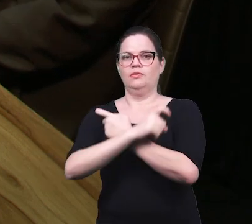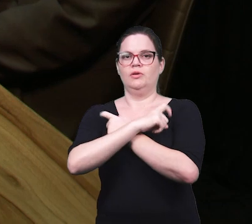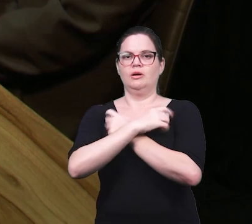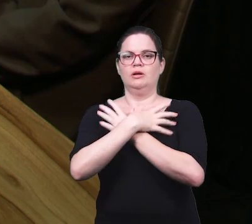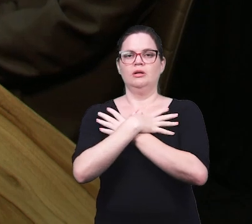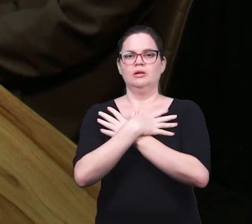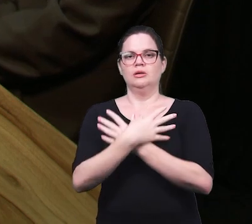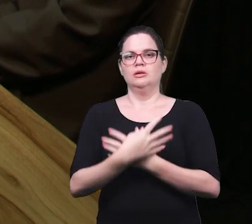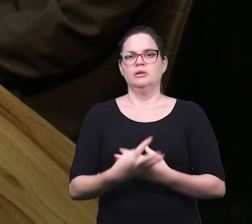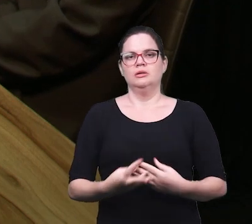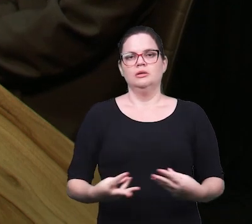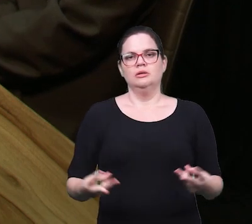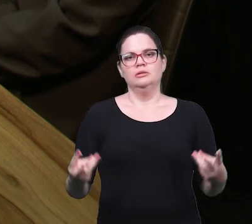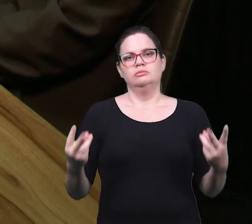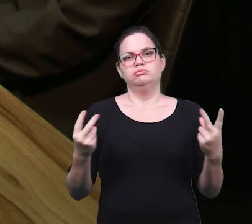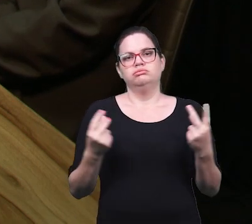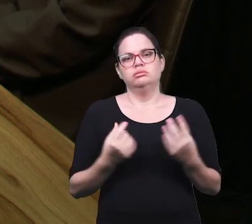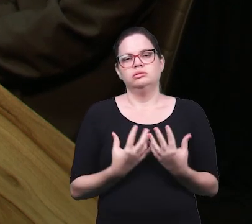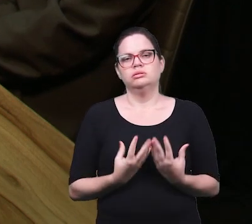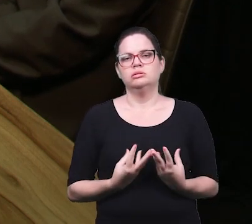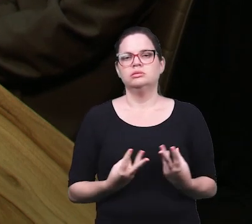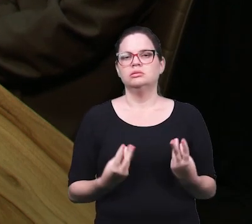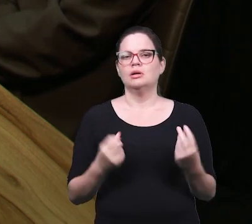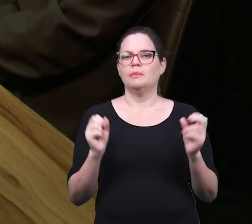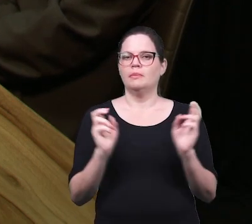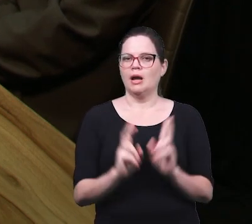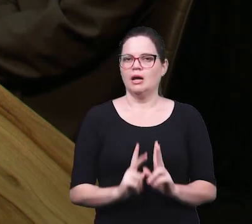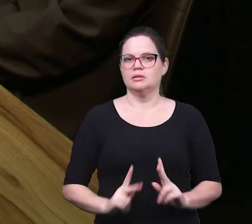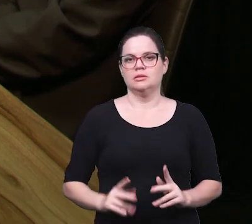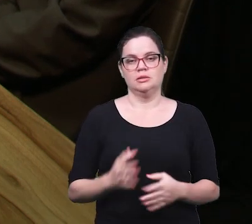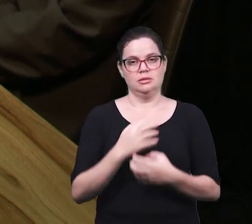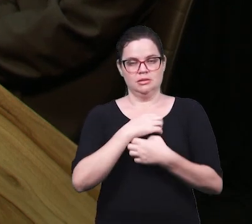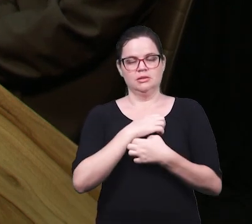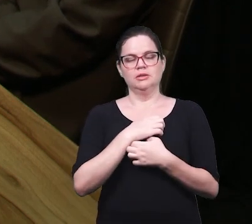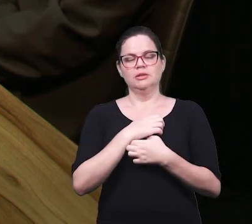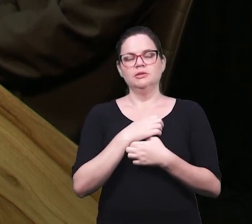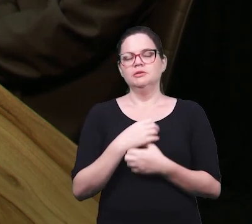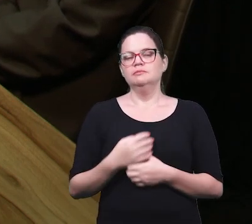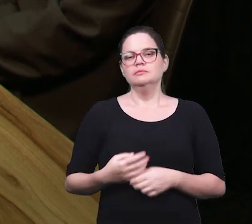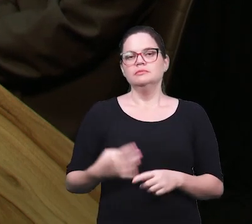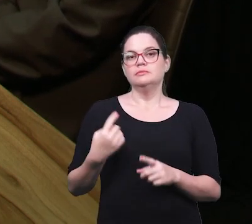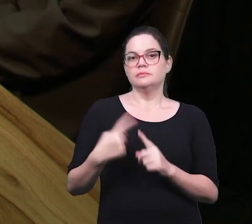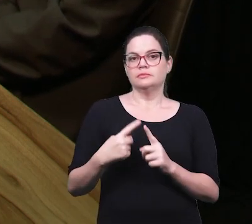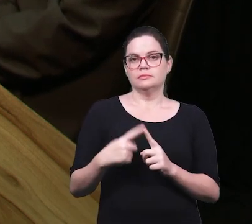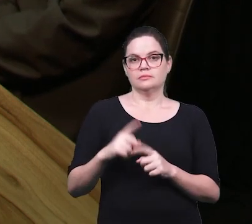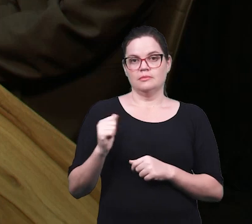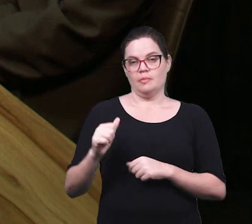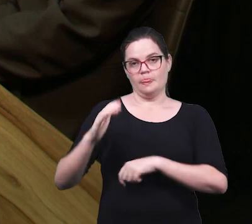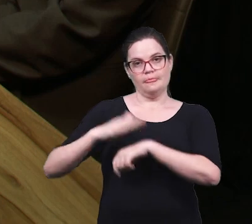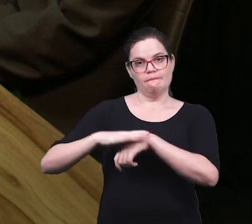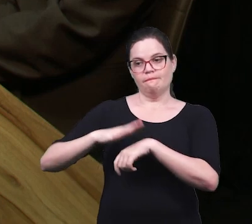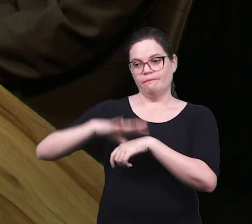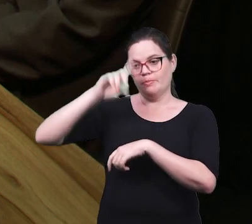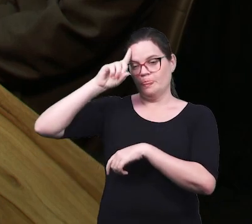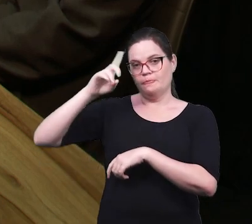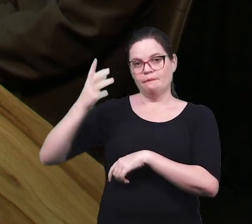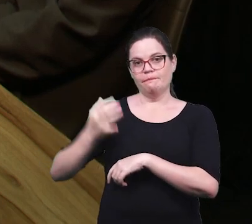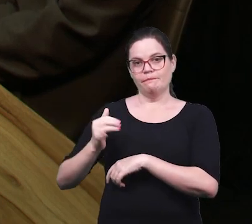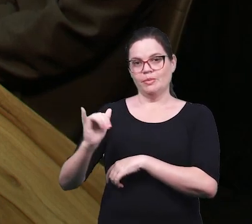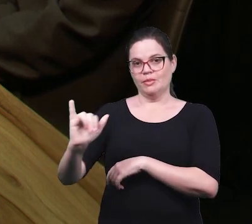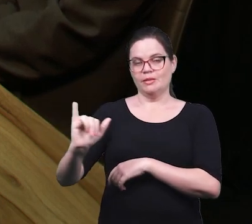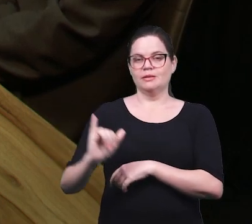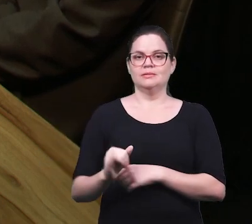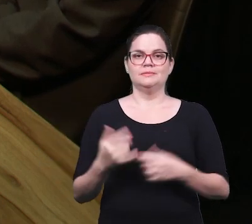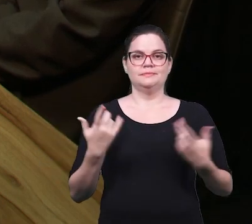toda a angústia do coração dele, trouxe paz verdadeira ao coração de Faraó. Por quê? Porque veio de Deus. É isso que